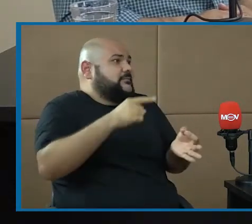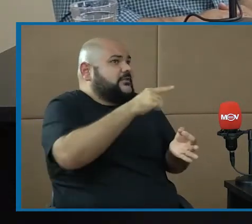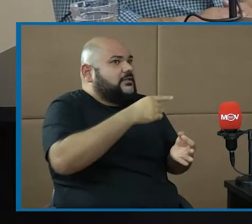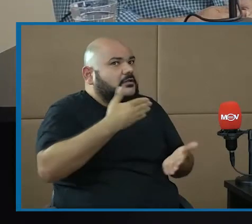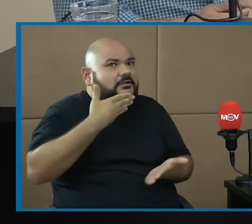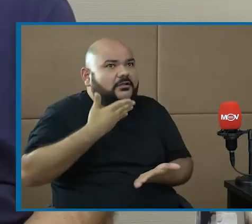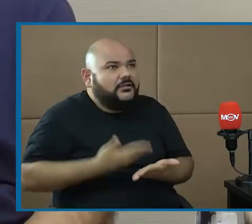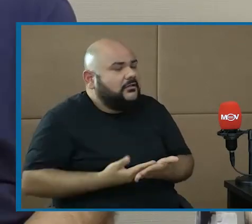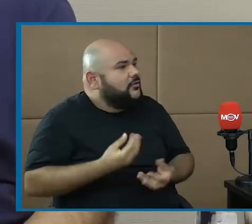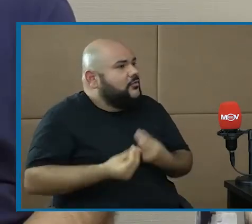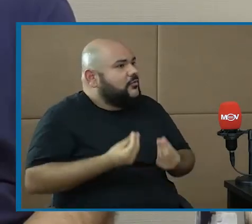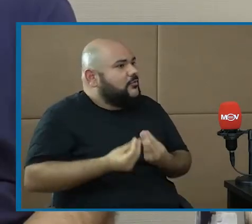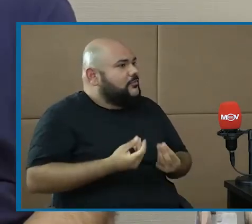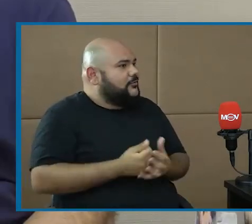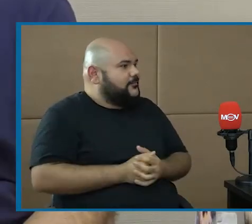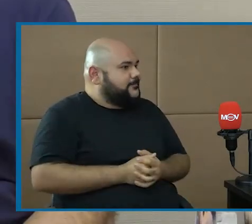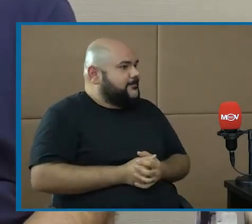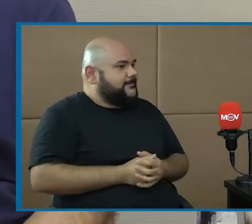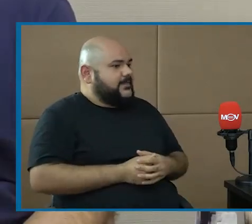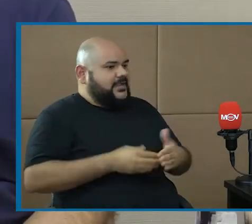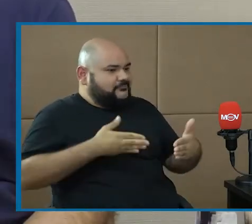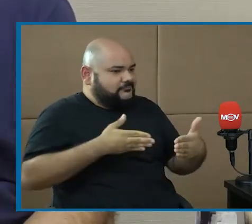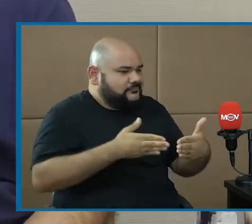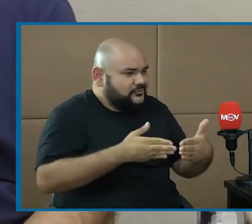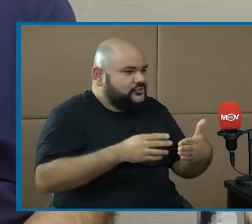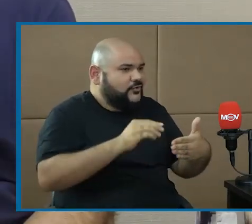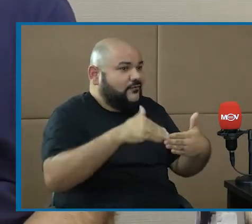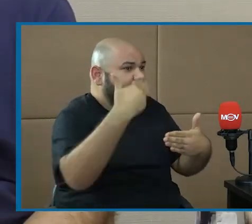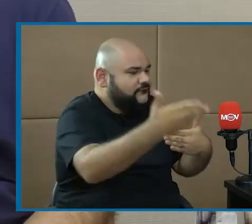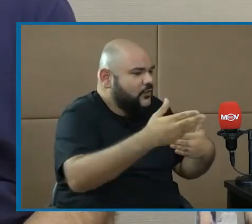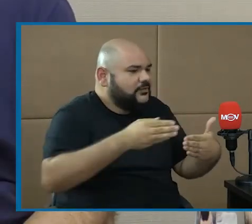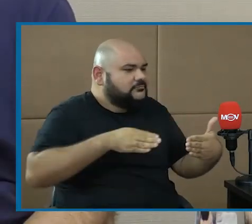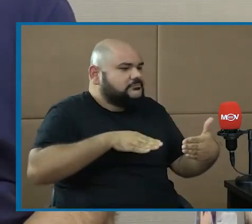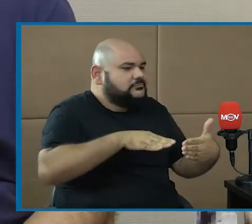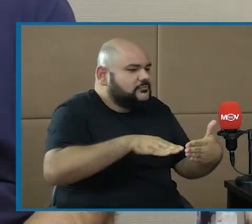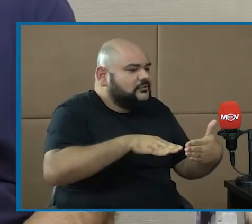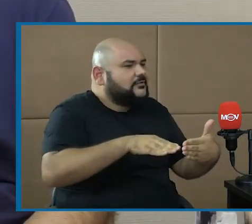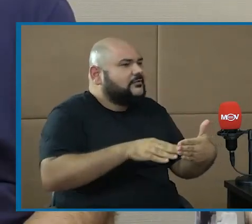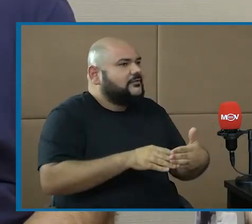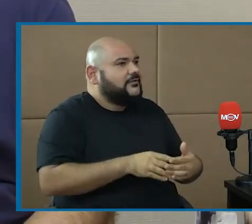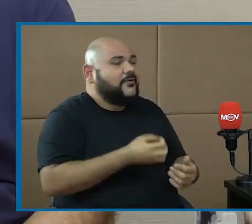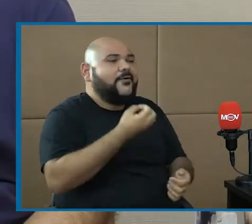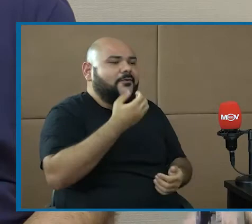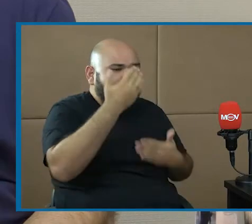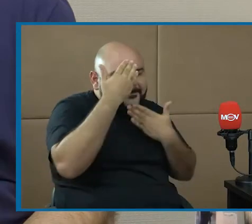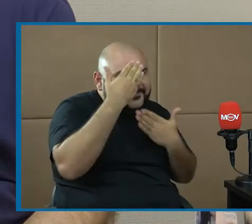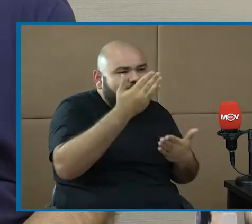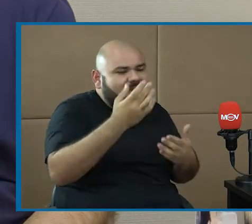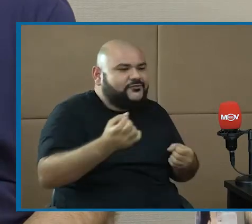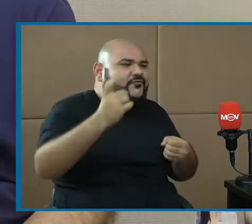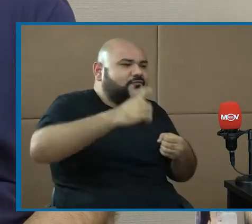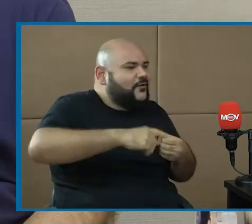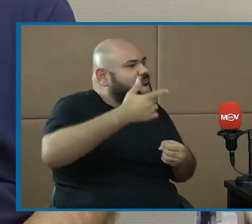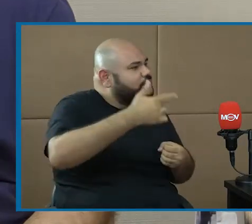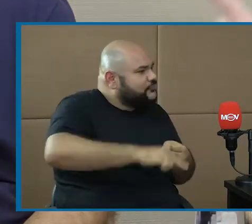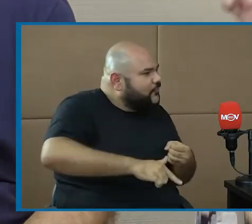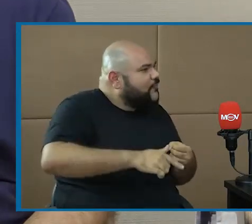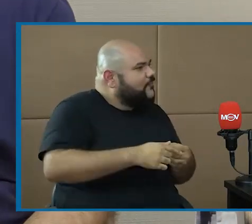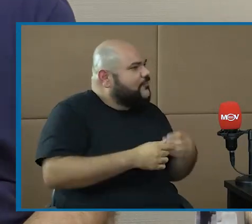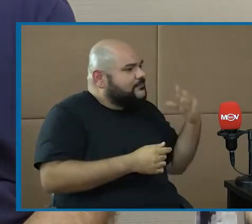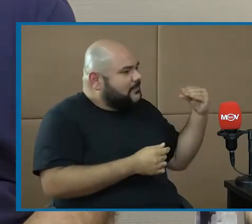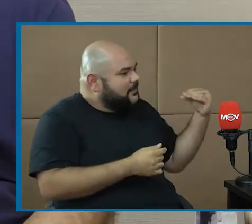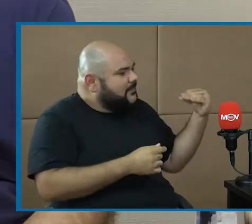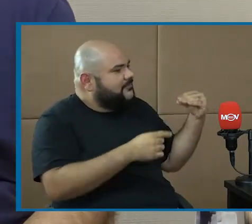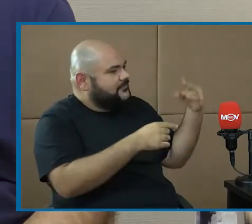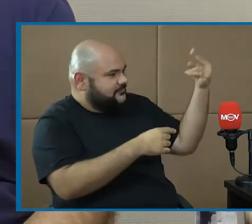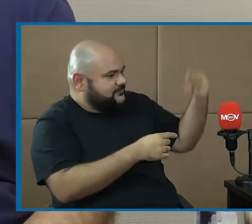foi embora do shopping, aí tá agradecendo a sua vida, tá pedindo para você voltar. Obrigado, volte sempre. Aí ele, nossa,